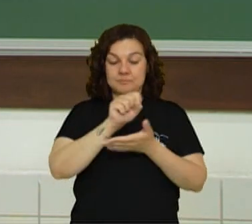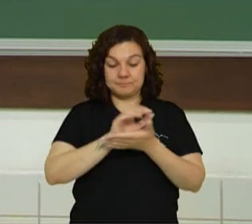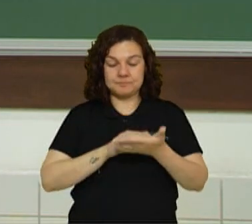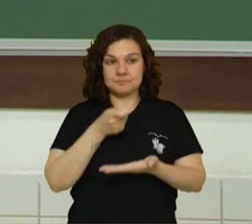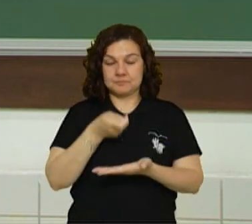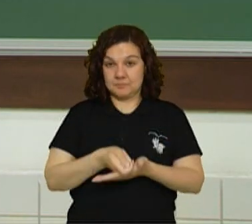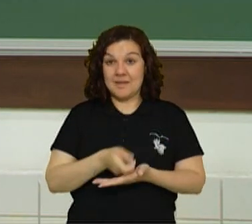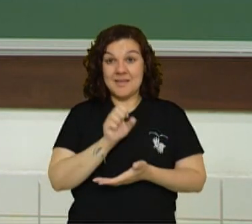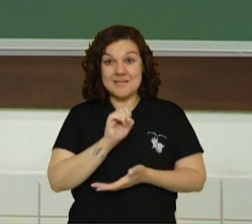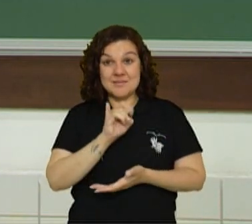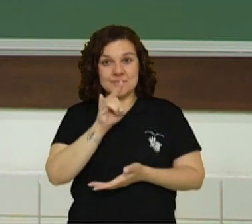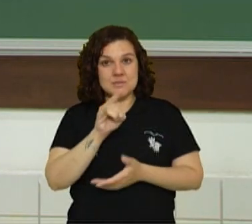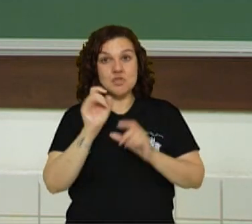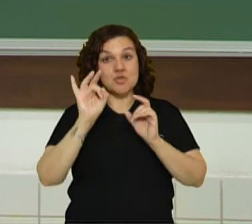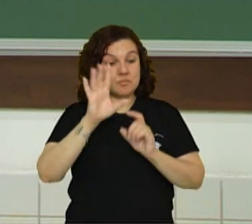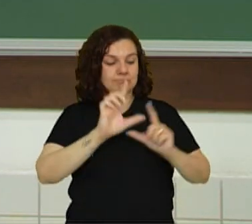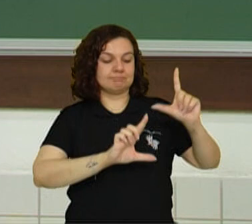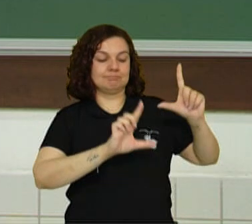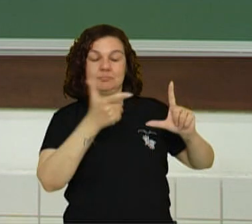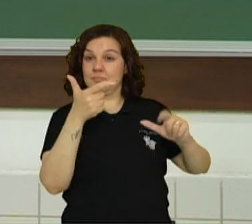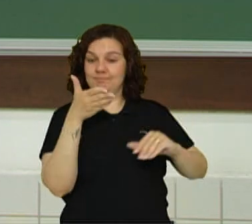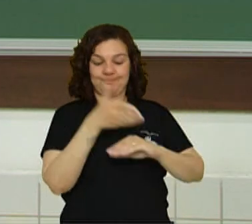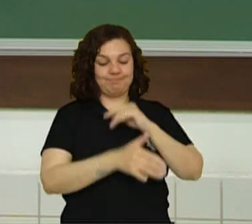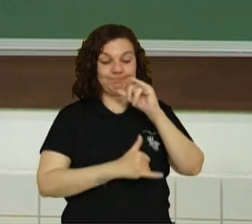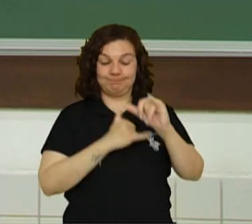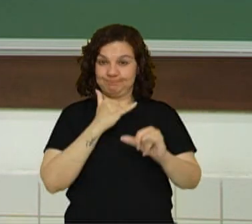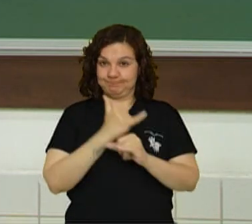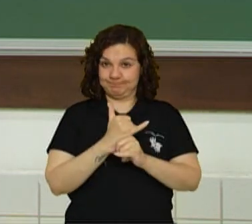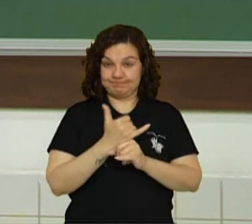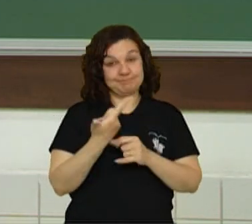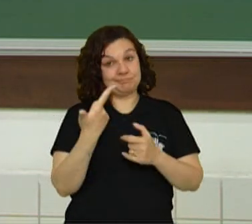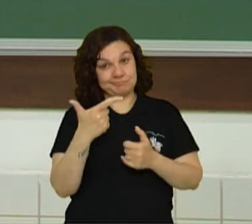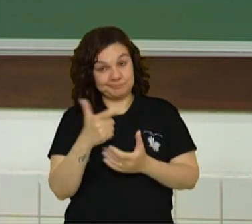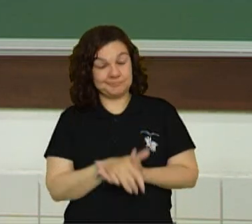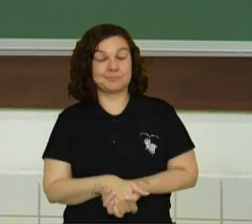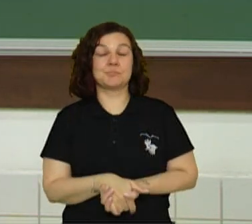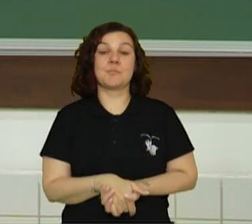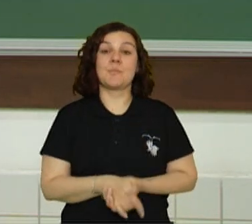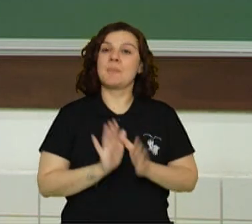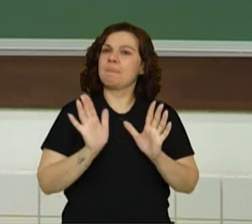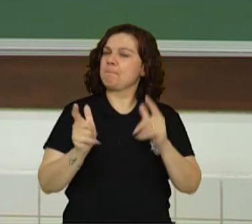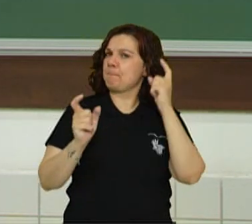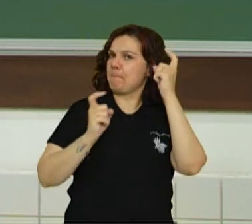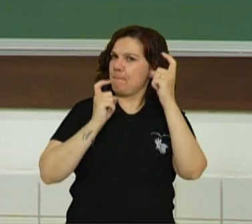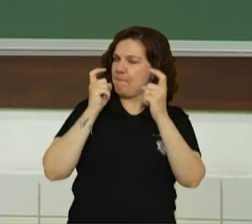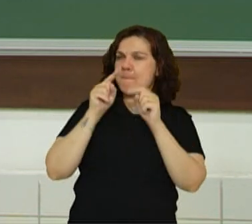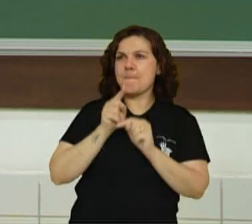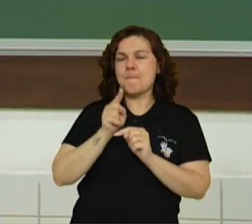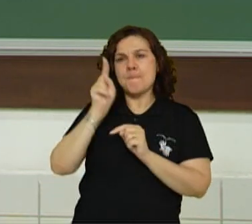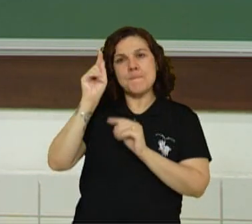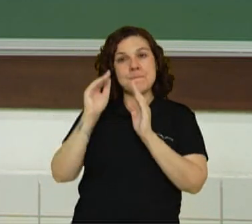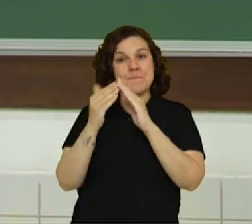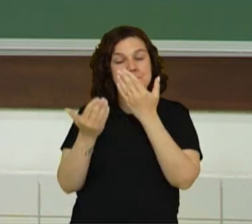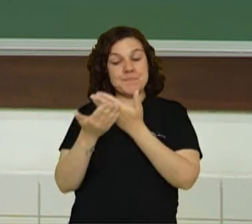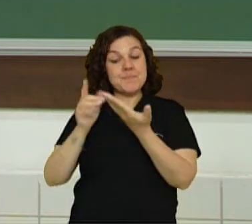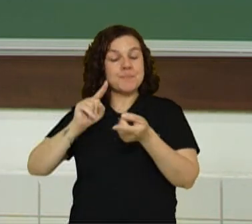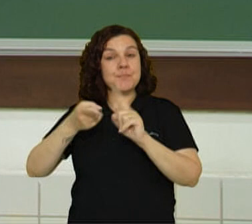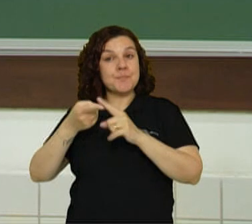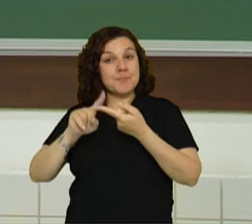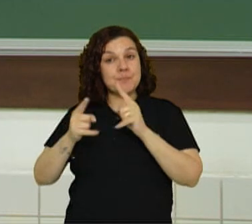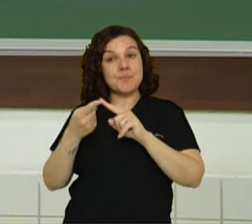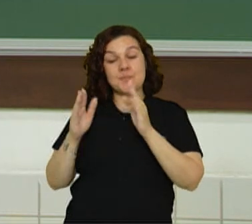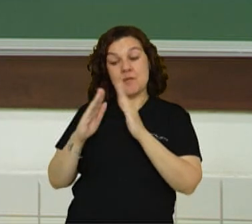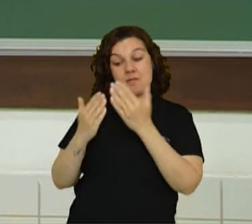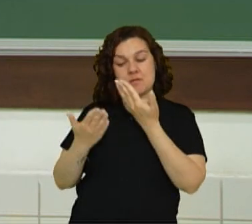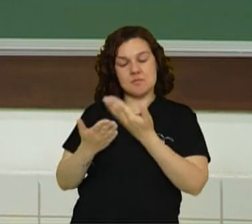obrigatória. Se você está acompanhando apenas pela televisão, sem acesso à internet, não esqueça de procurar a sua escola e com